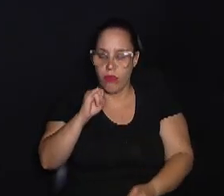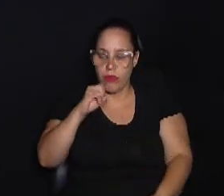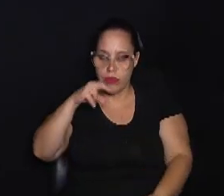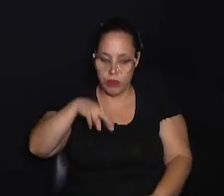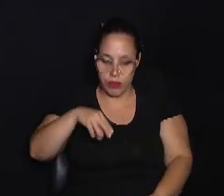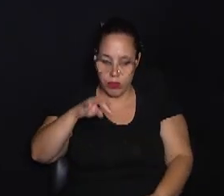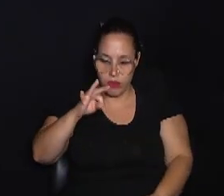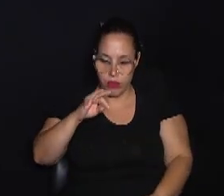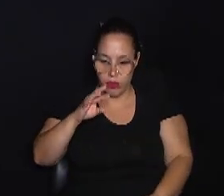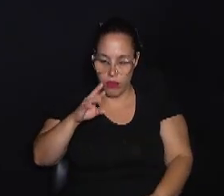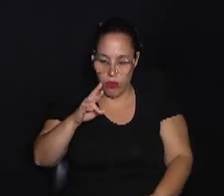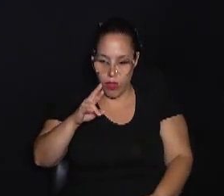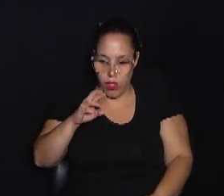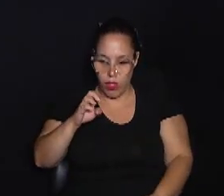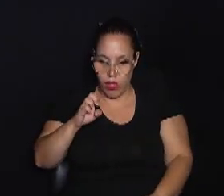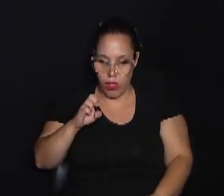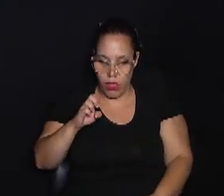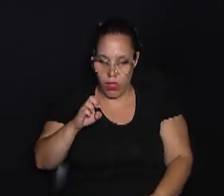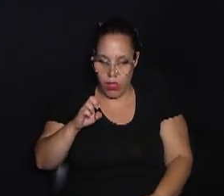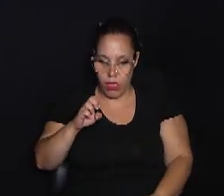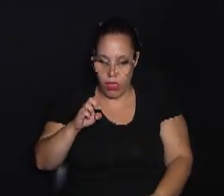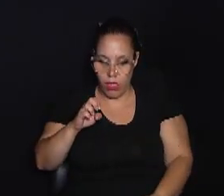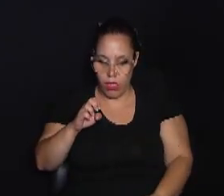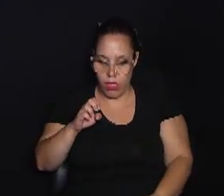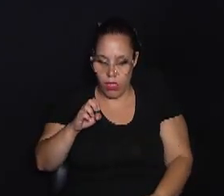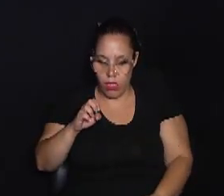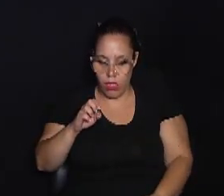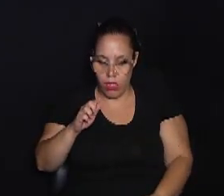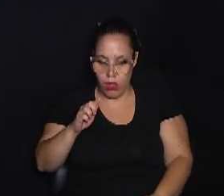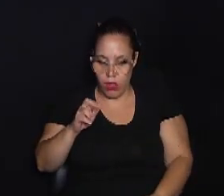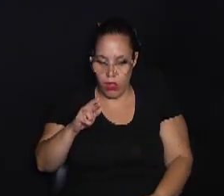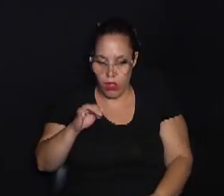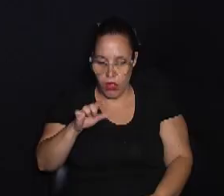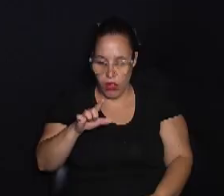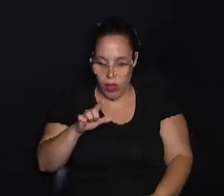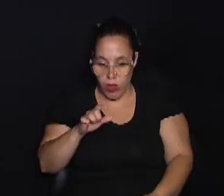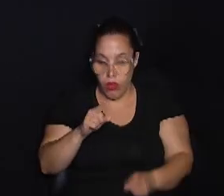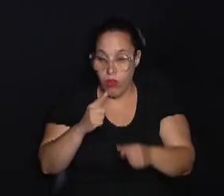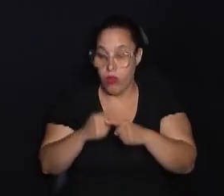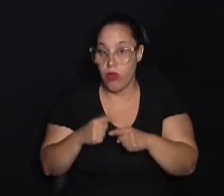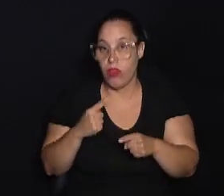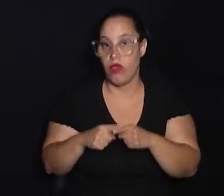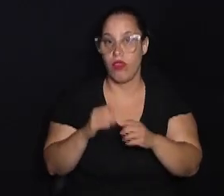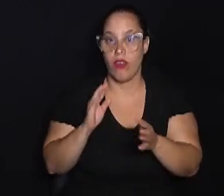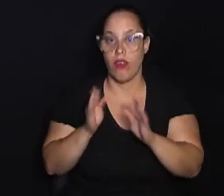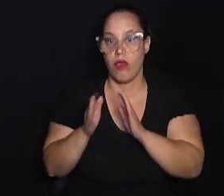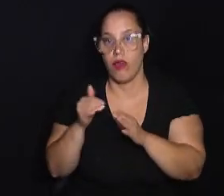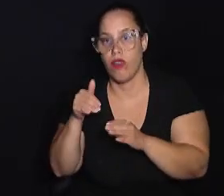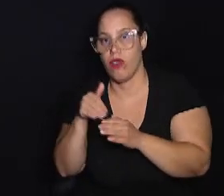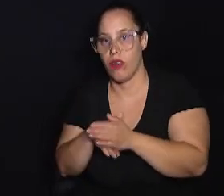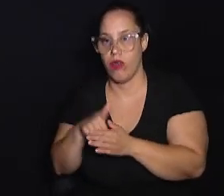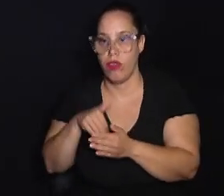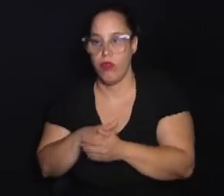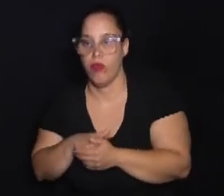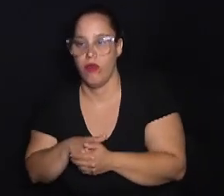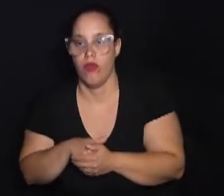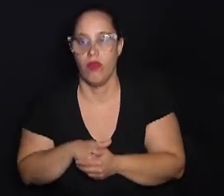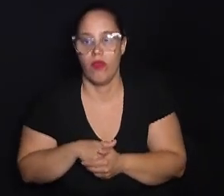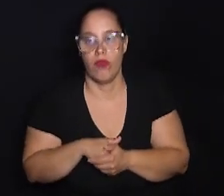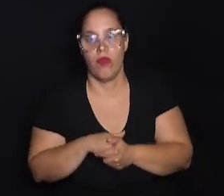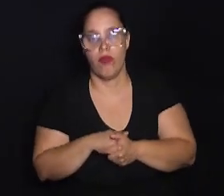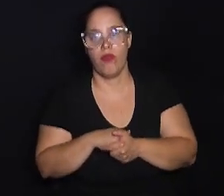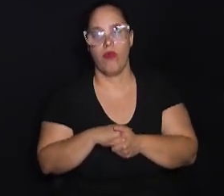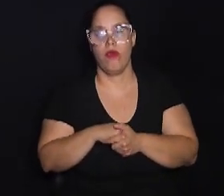A gente acabou meio que reduzindo por conta desse período eleitoral, até porque ficava um pouco,